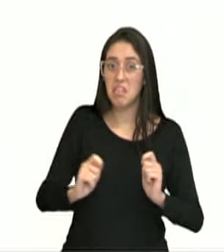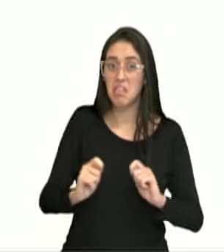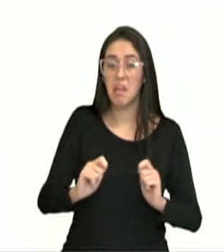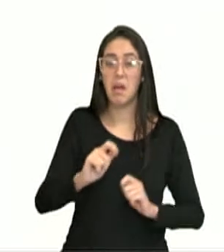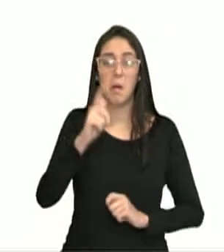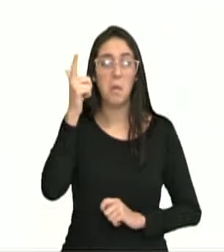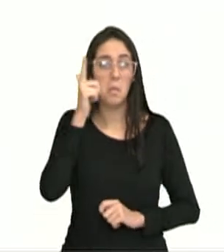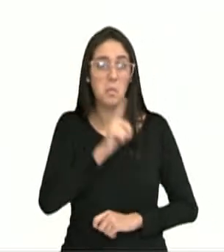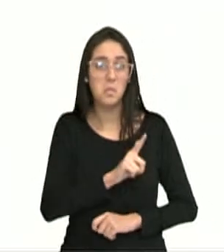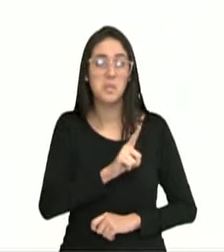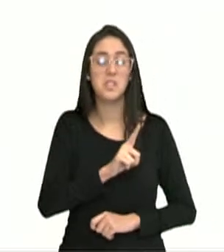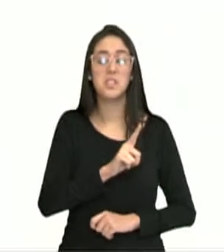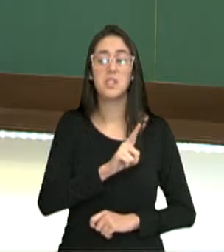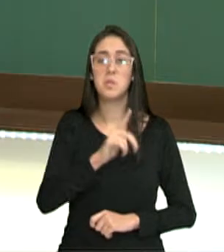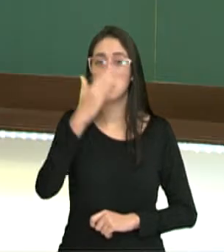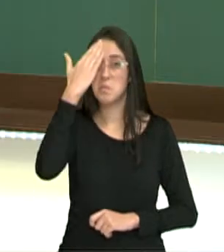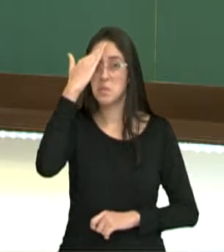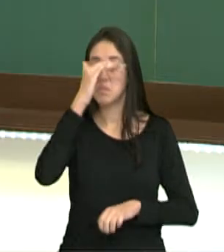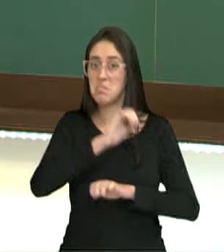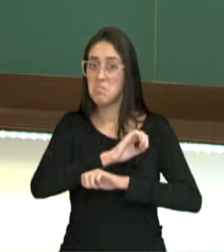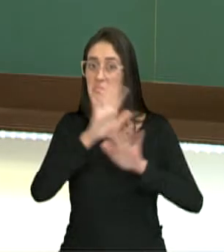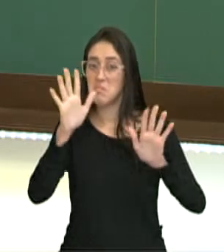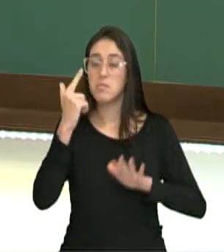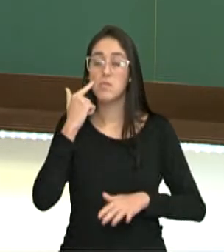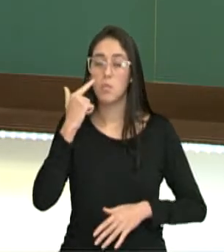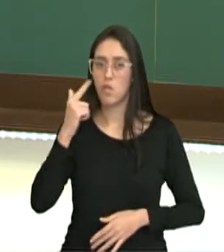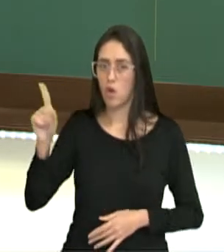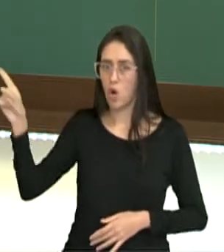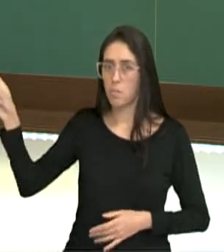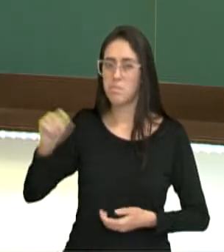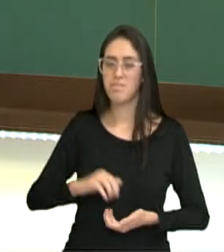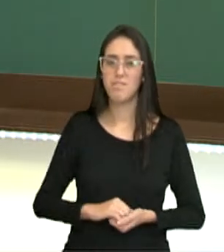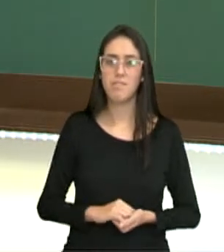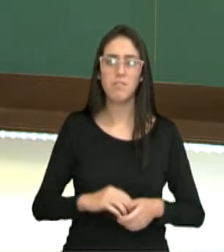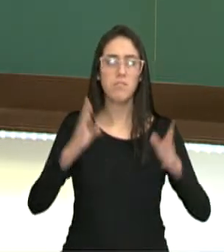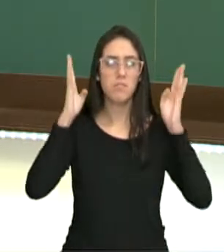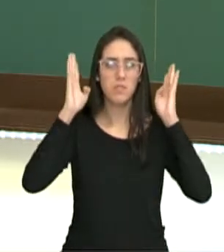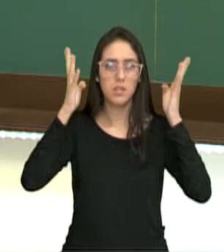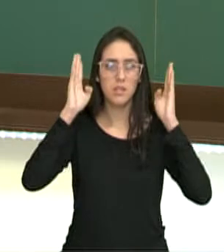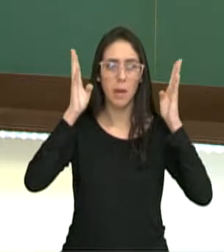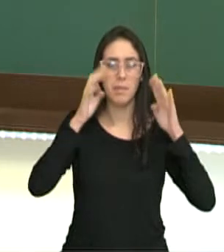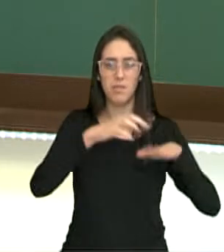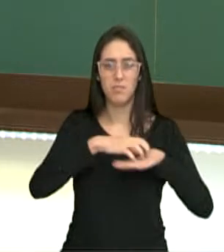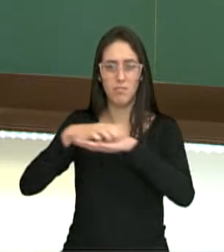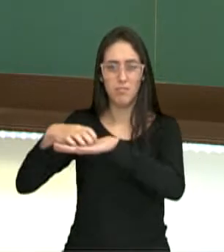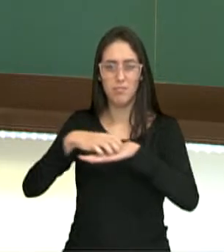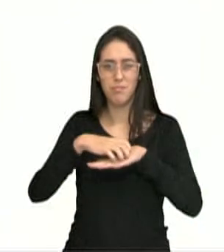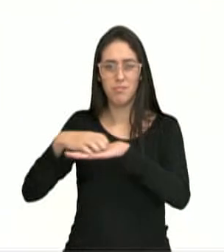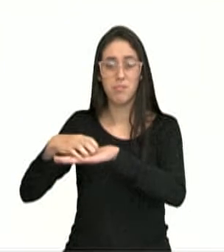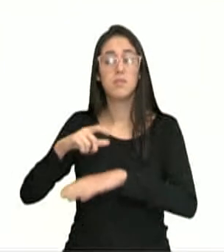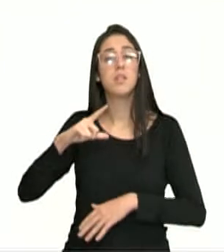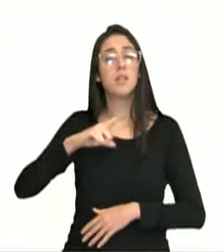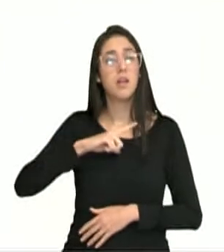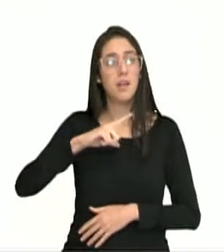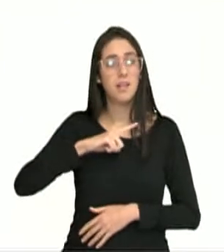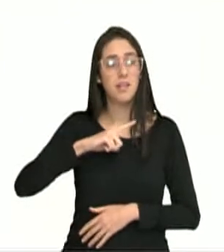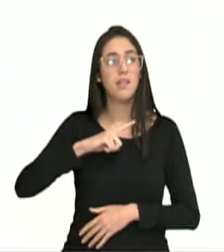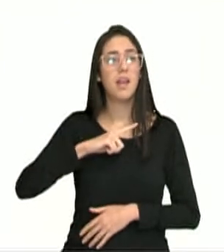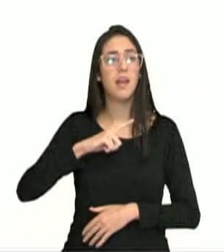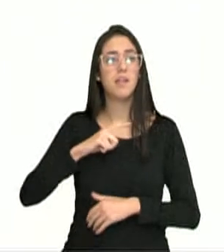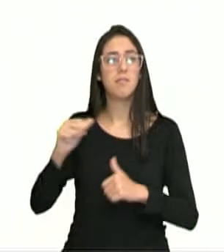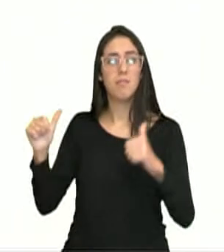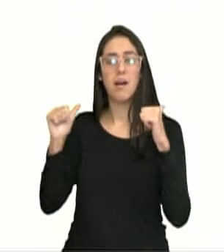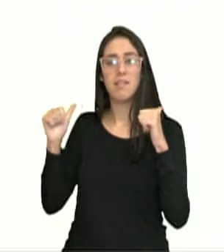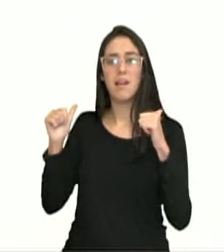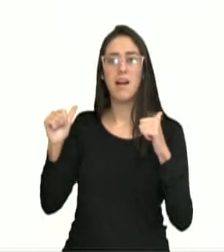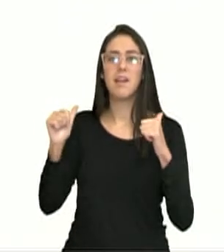conseguiu captar esse conteúdo. Um caminhão de transportes possui um módulo traseiro. Então,